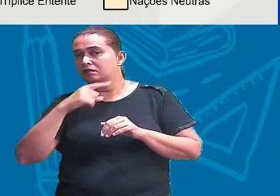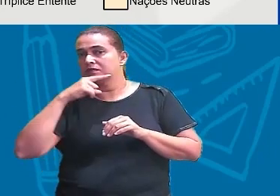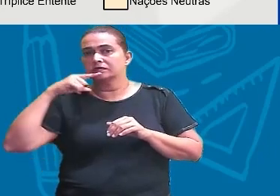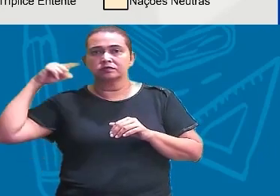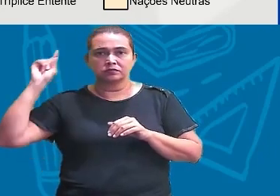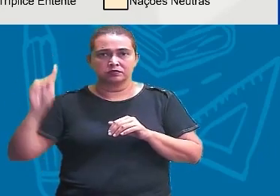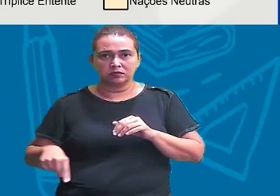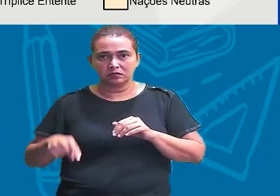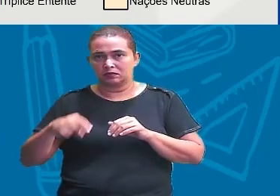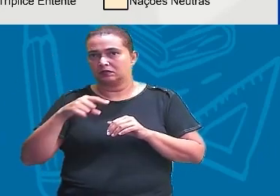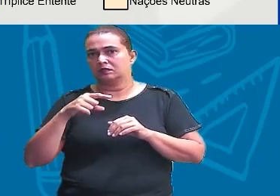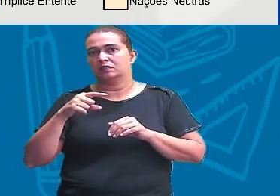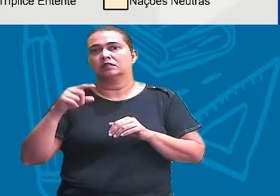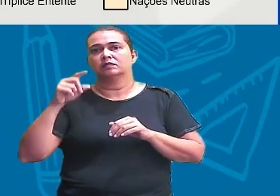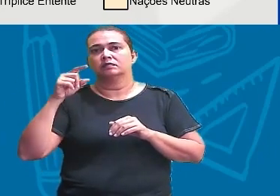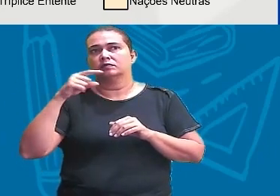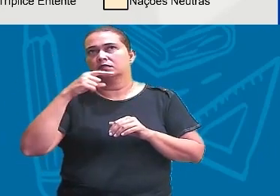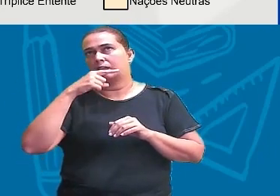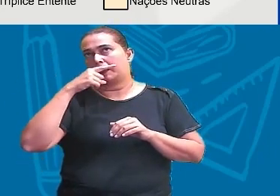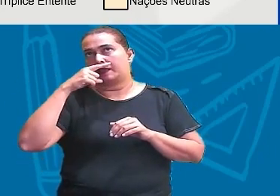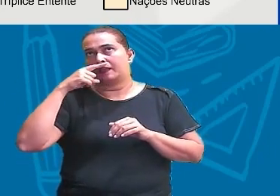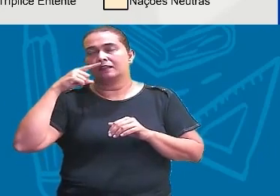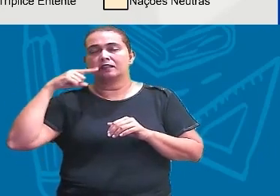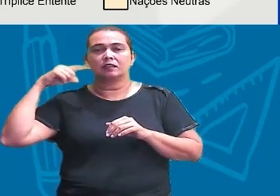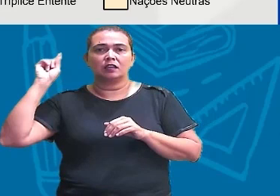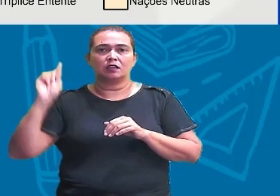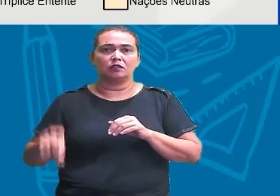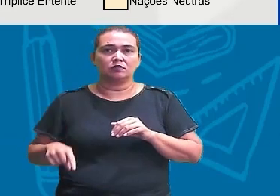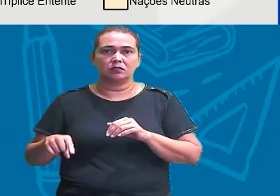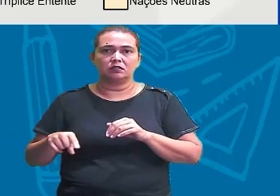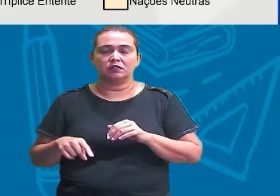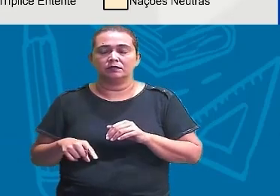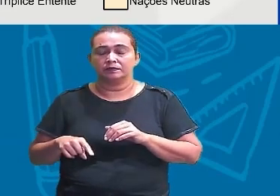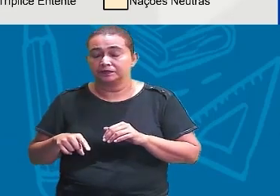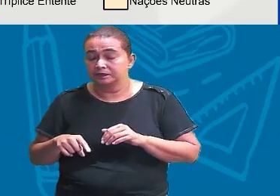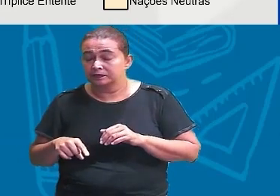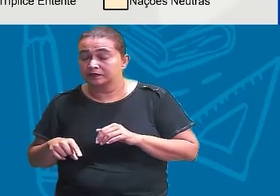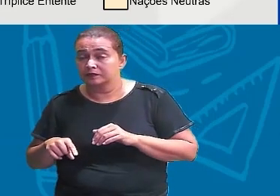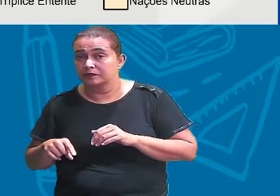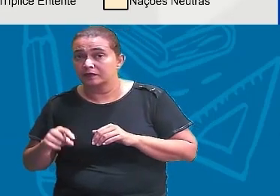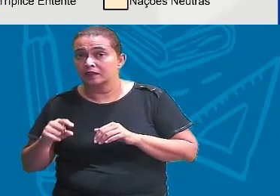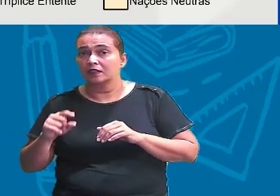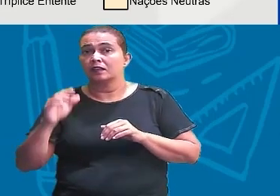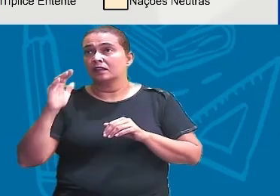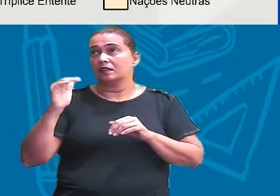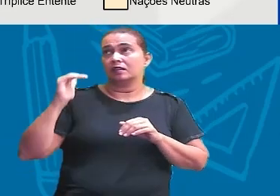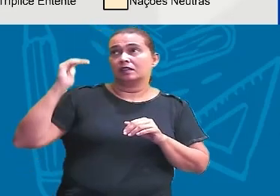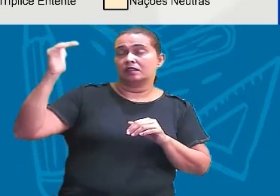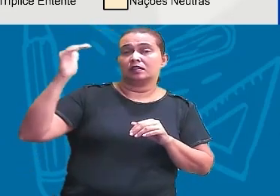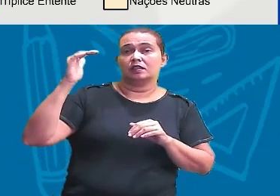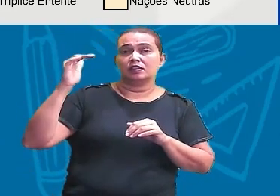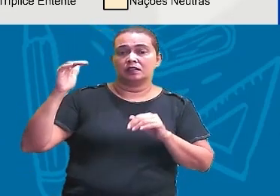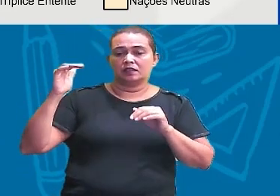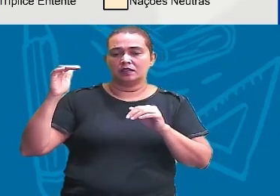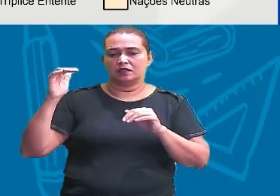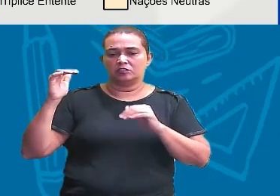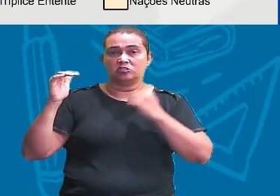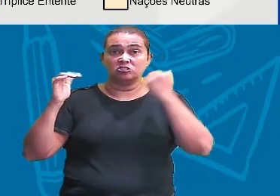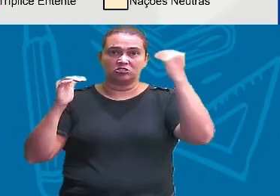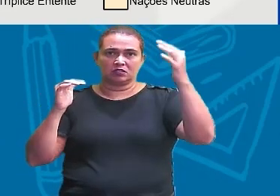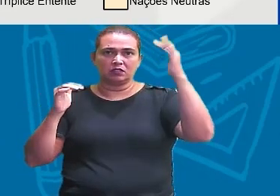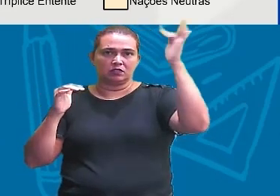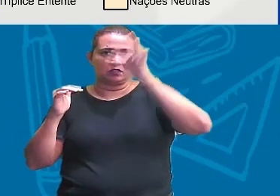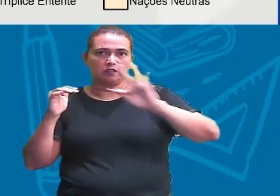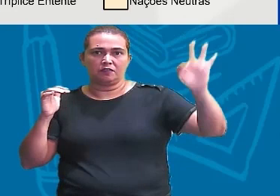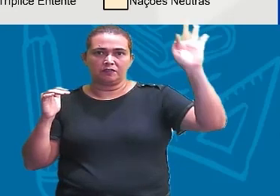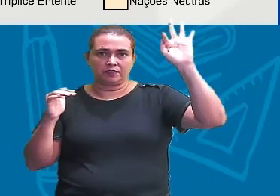do lado esquerdo, nós temos a França. Acima da França, nós temos o Reino Unido, né? Comandado